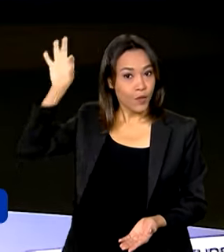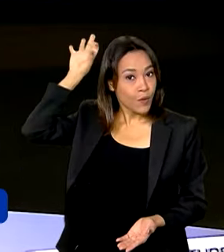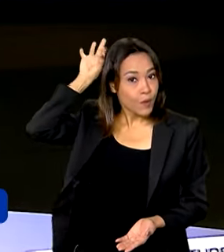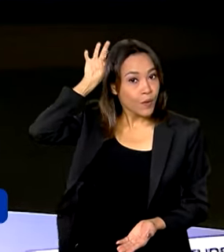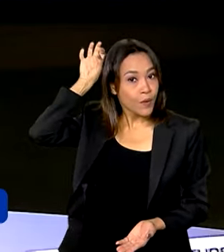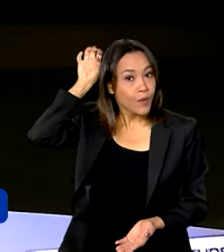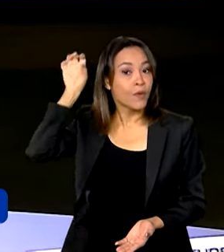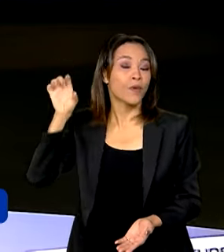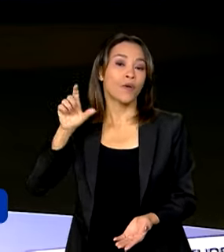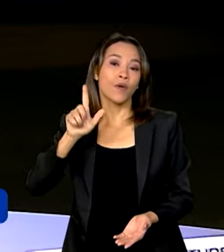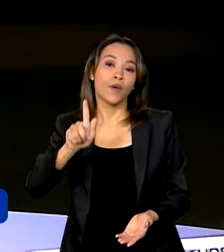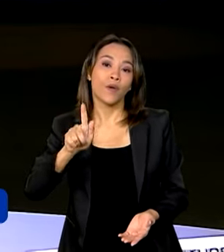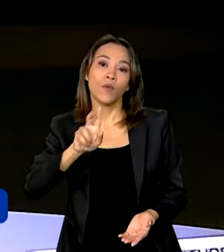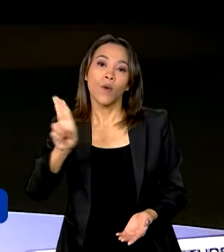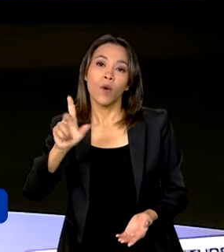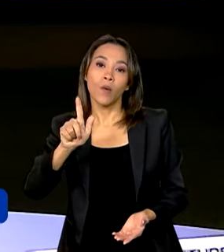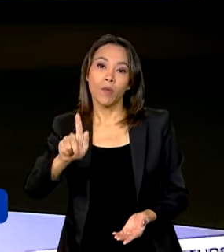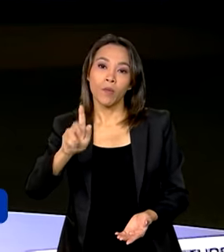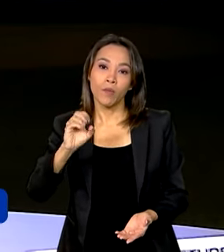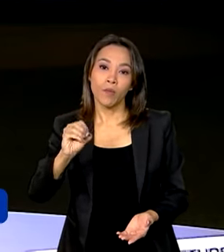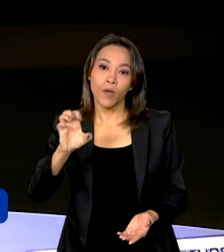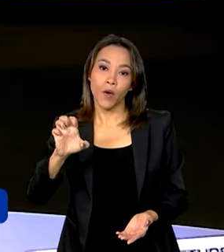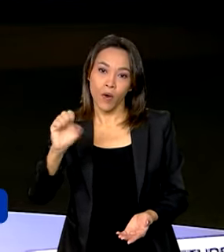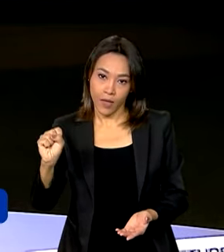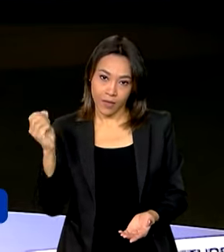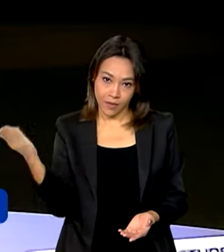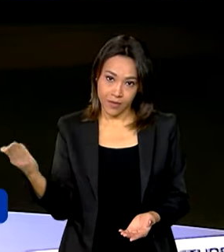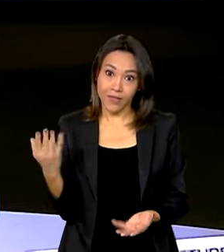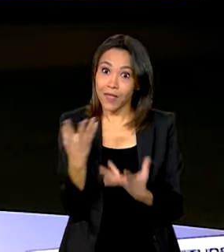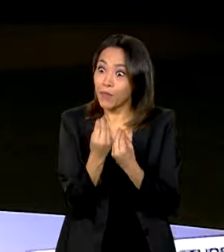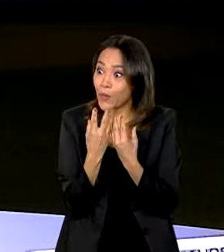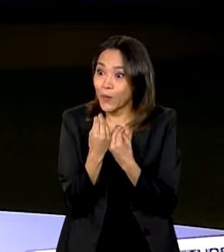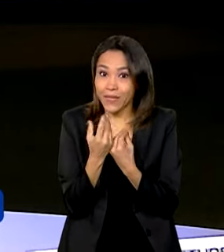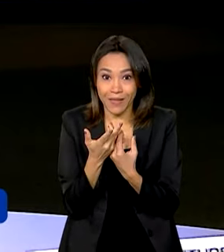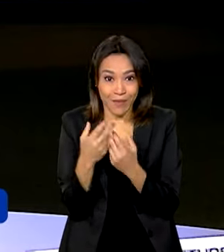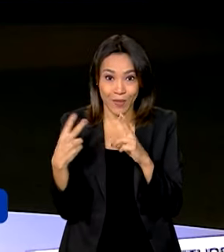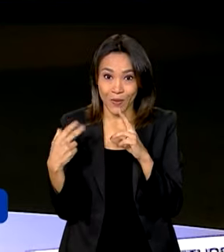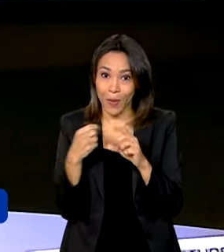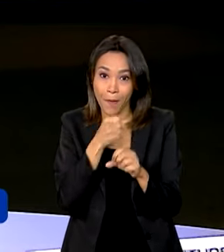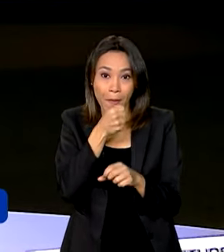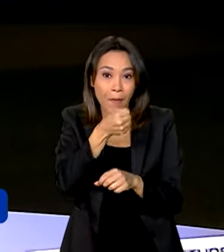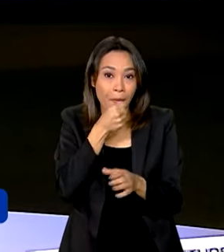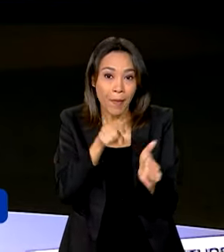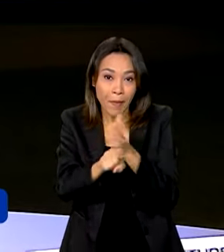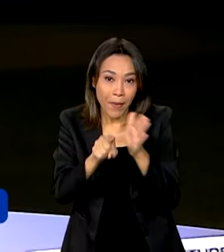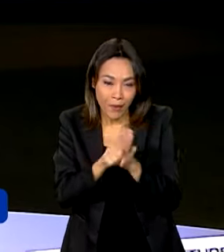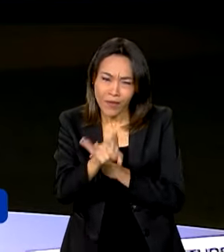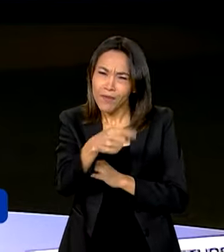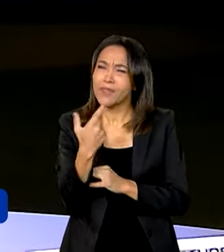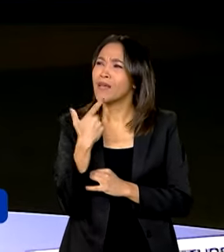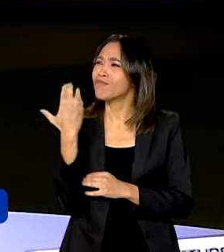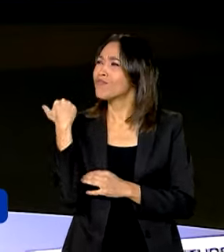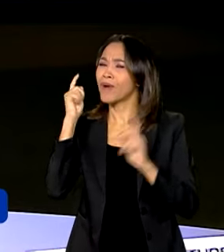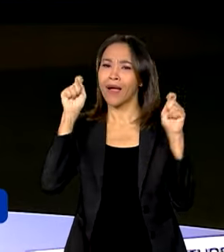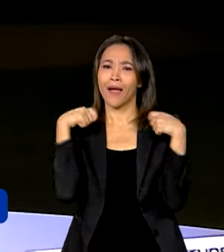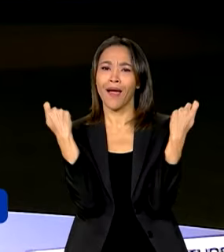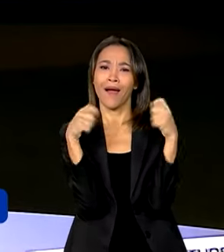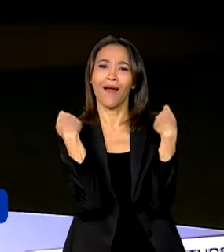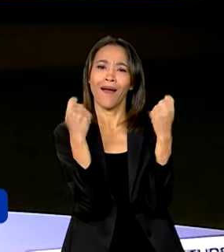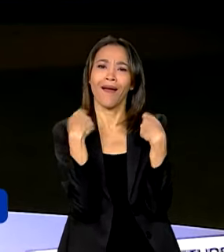Ministro muitos colegas na fila para conversar com o senhor Então vamos direto a car o Senor esteve lá na região